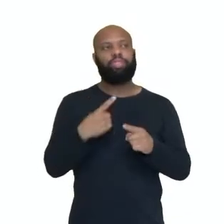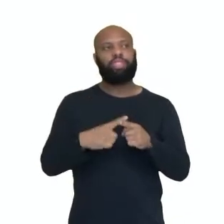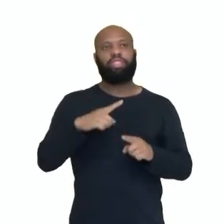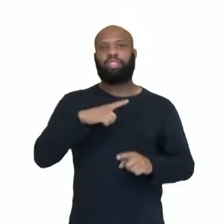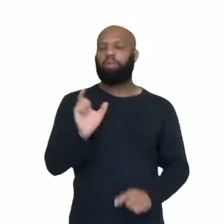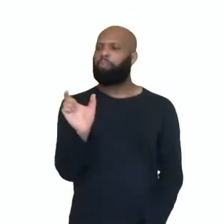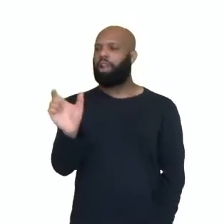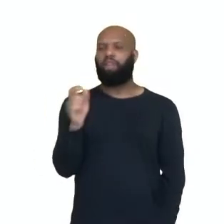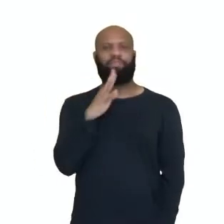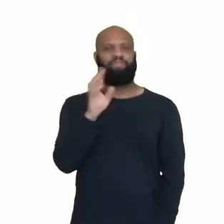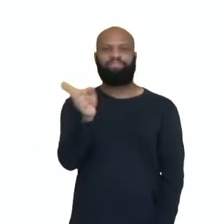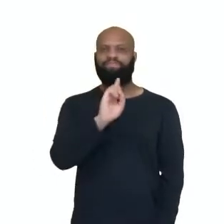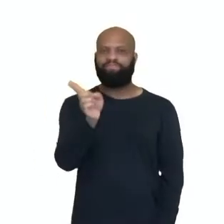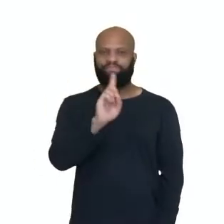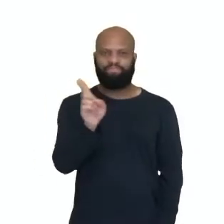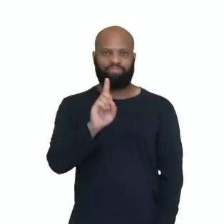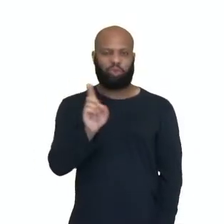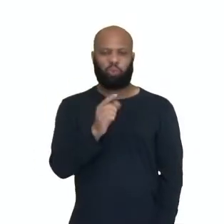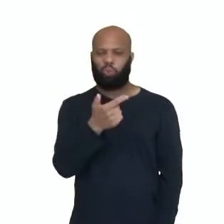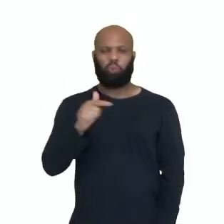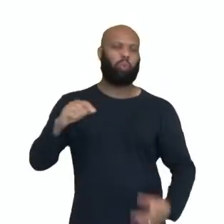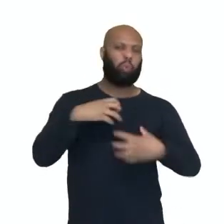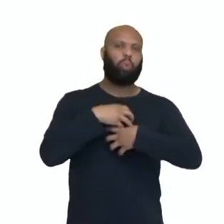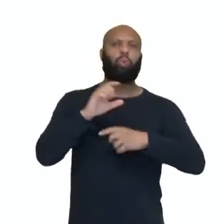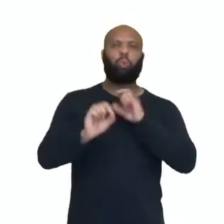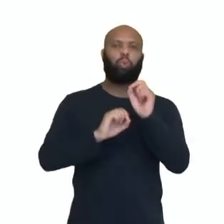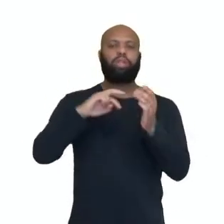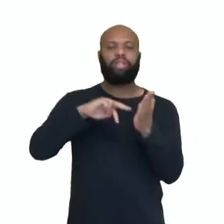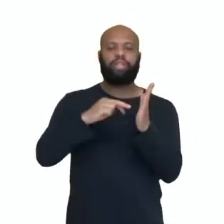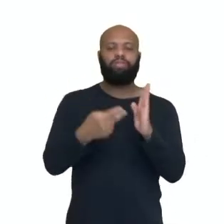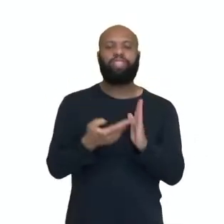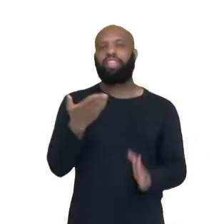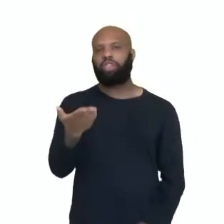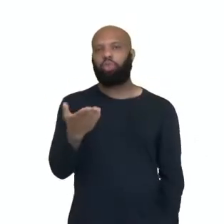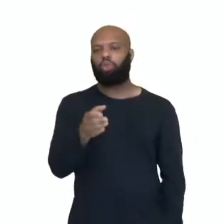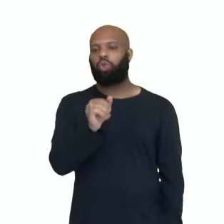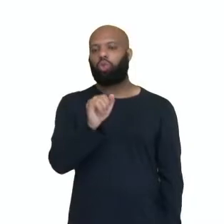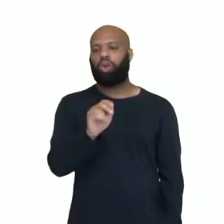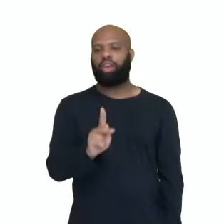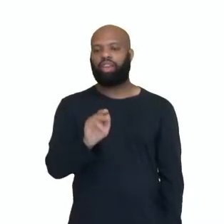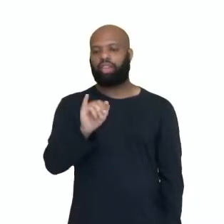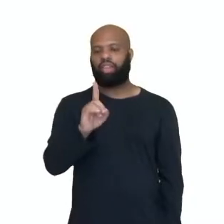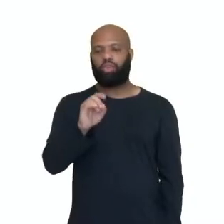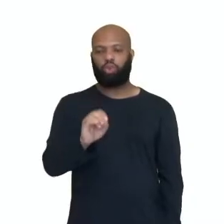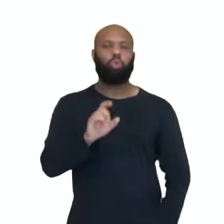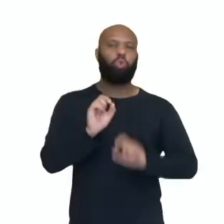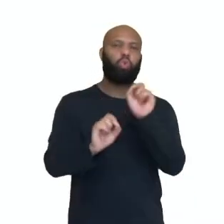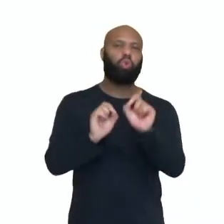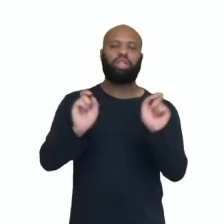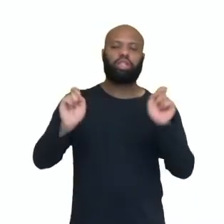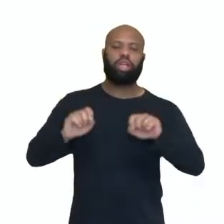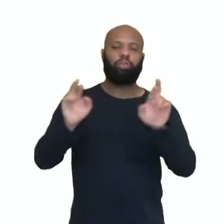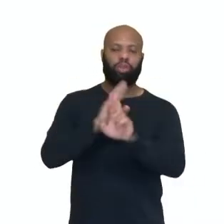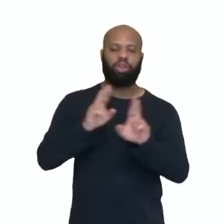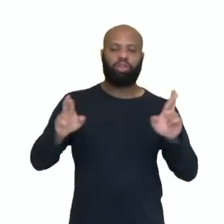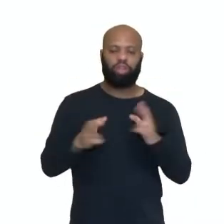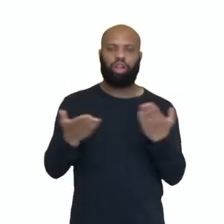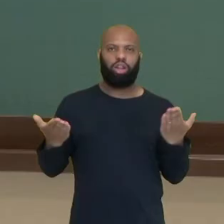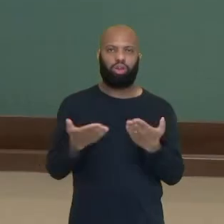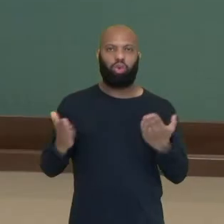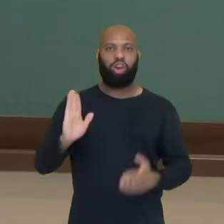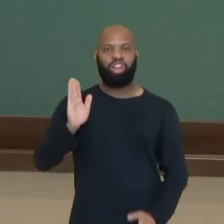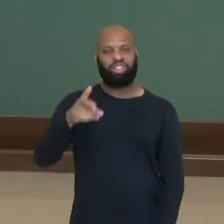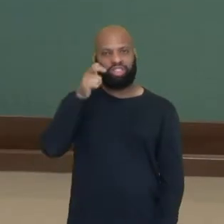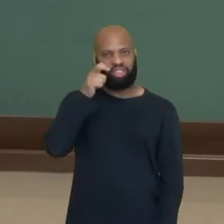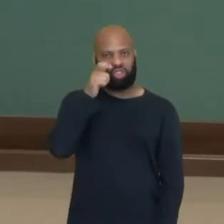que nós não estamos tão acostumados. O que será que é esse Aikido? O que nós podemos relacionar? Será que nós já